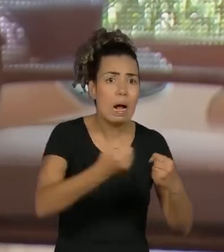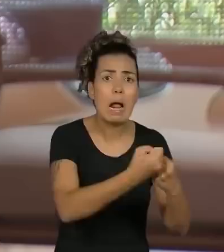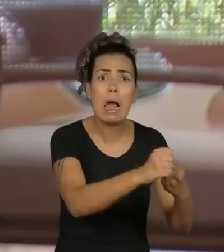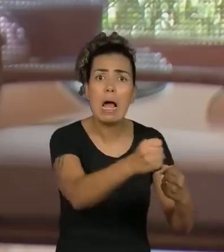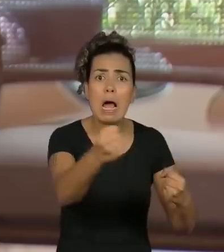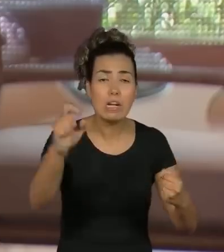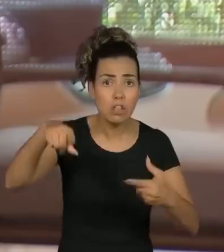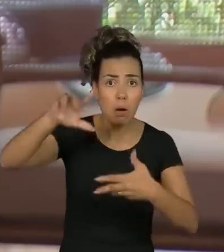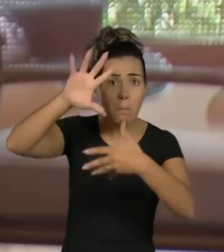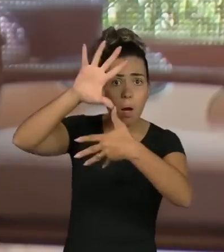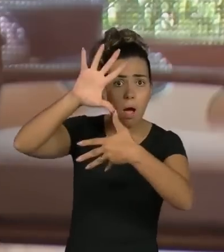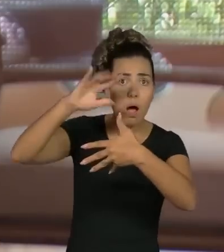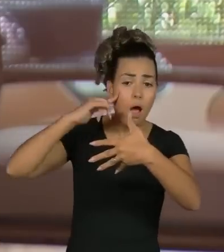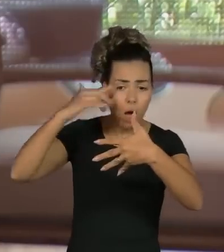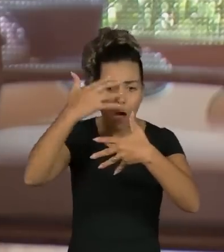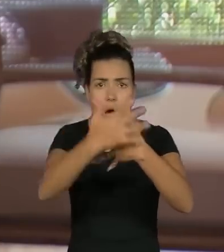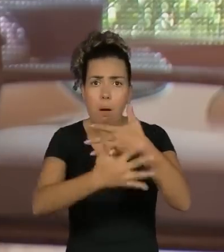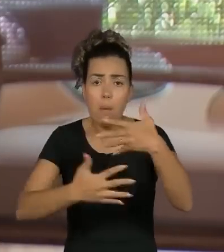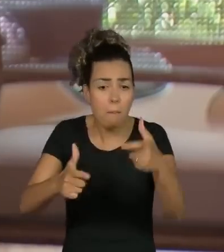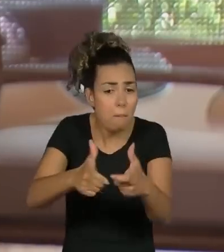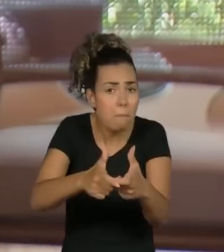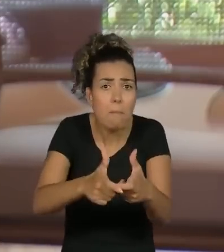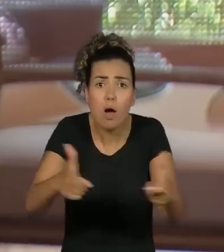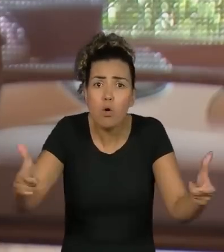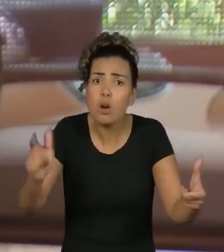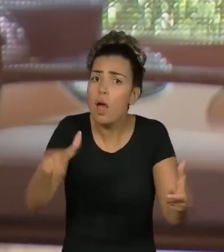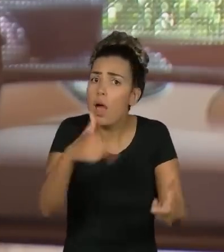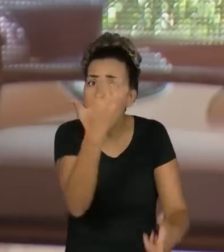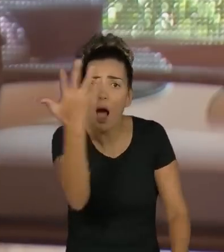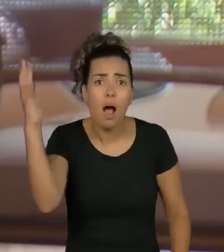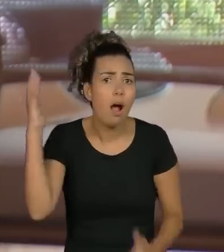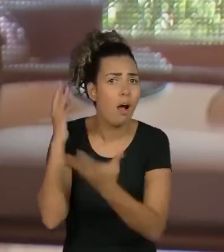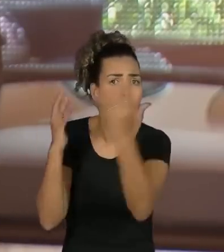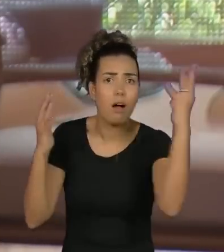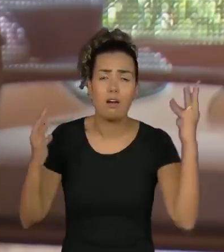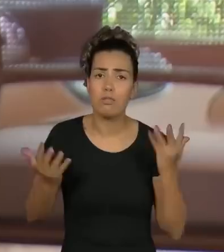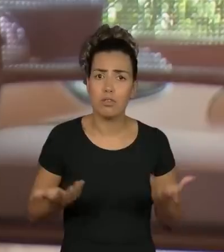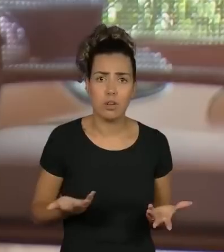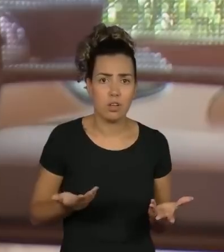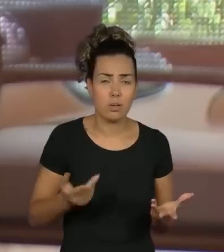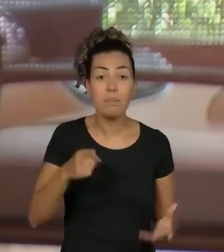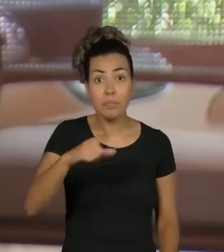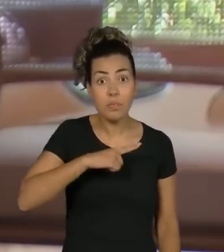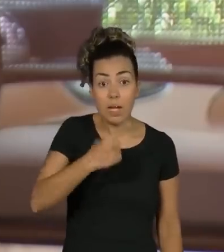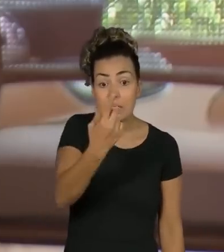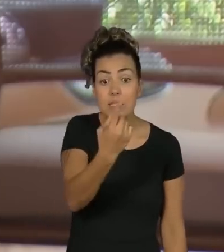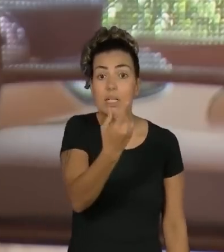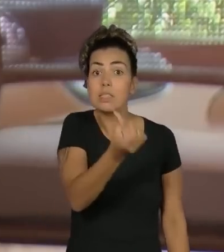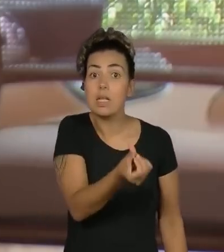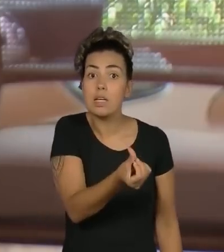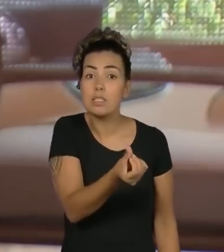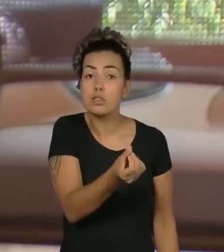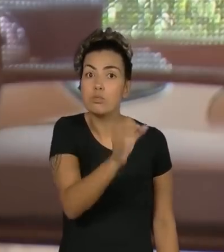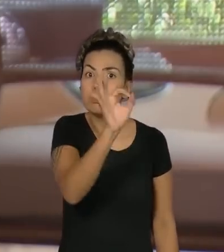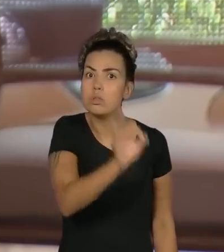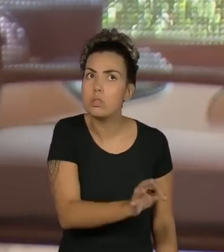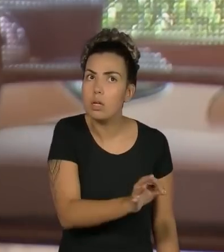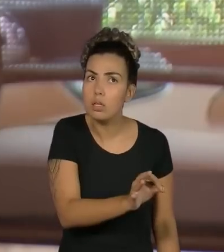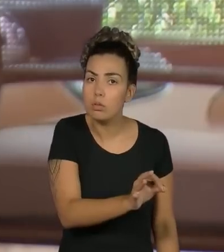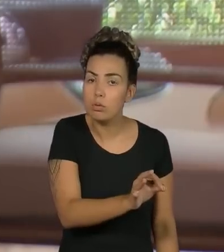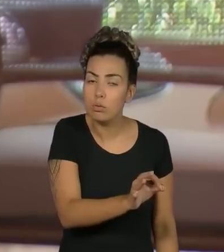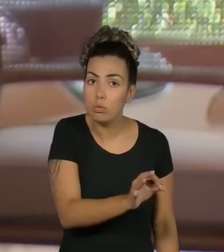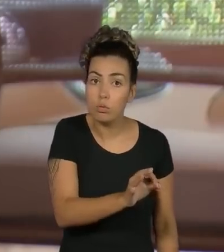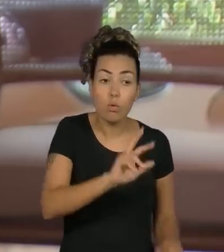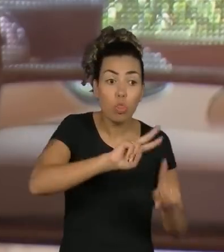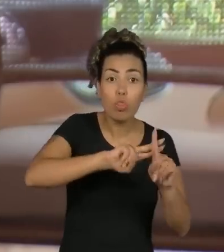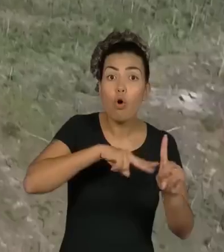gado, nem só agricultura pura. Nós temos 16%, o dobro, de